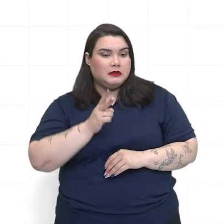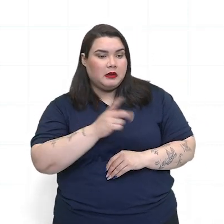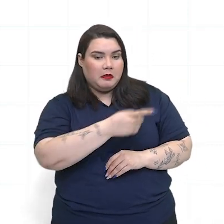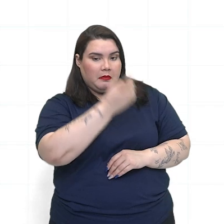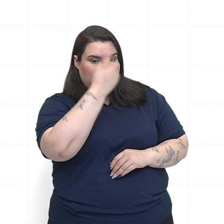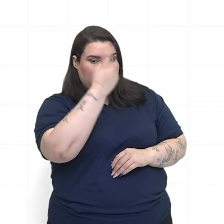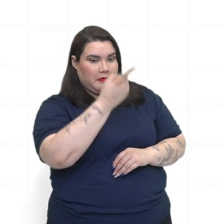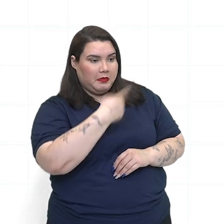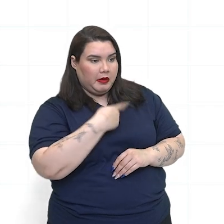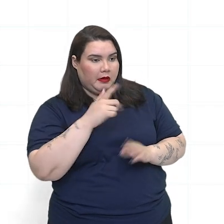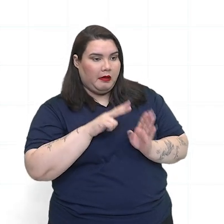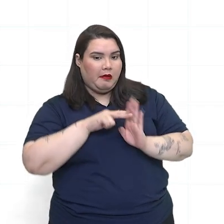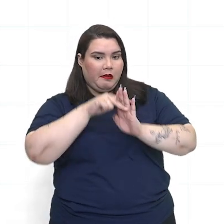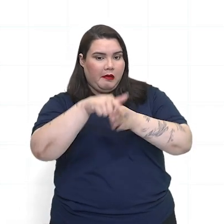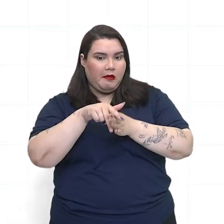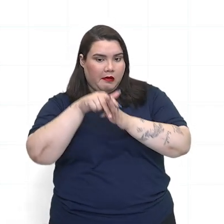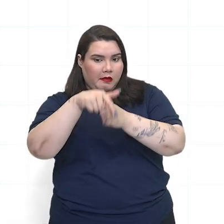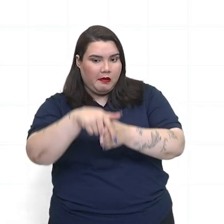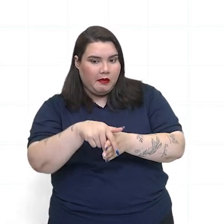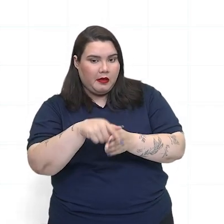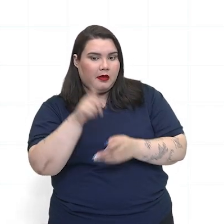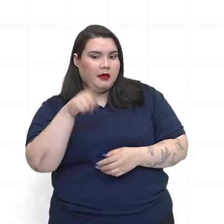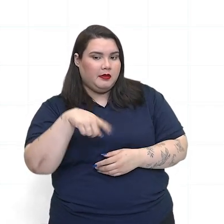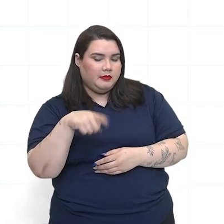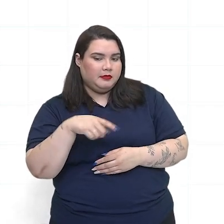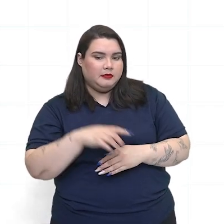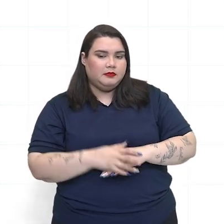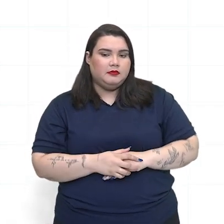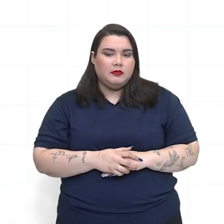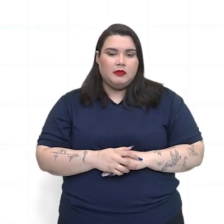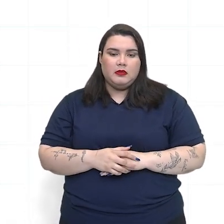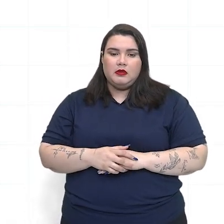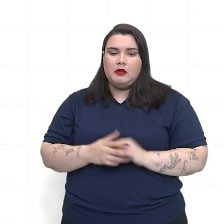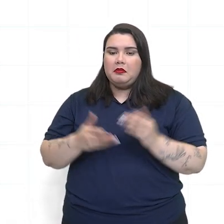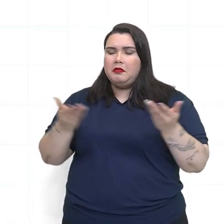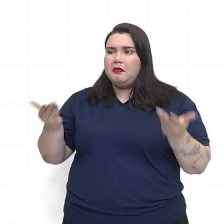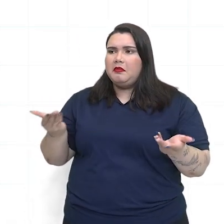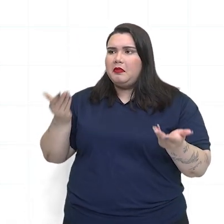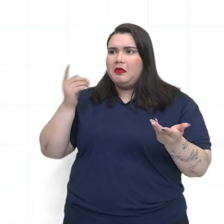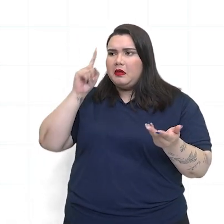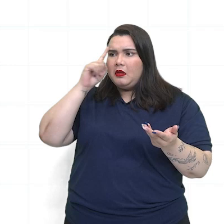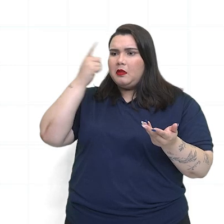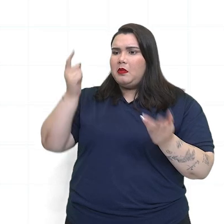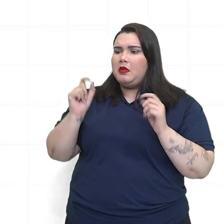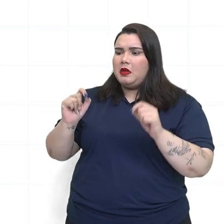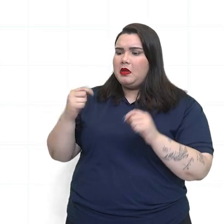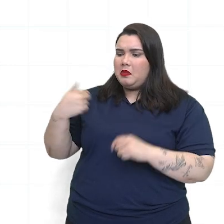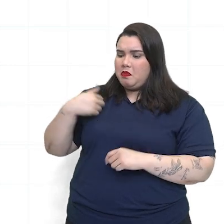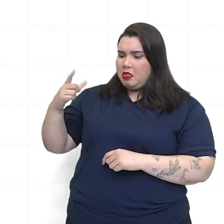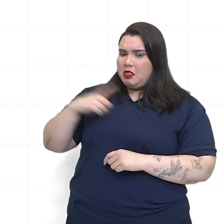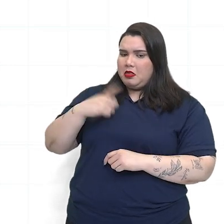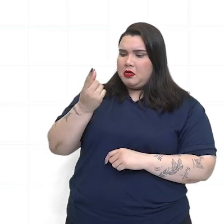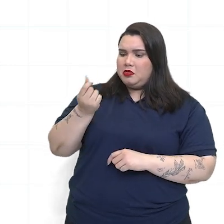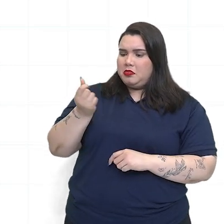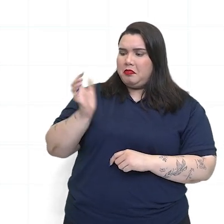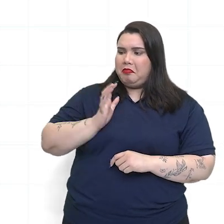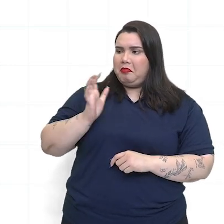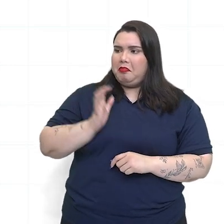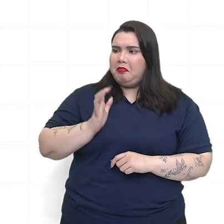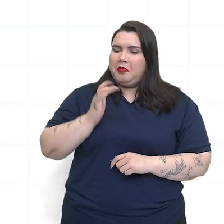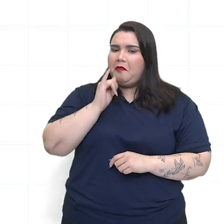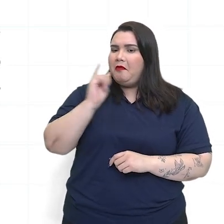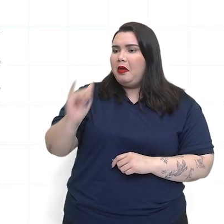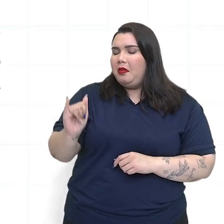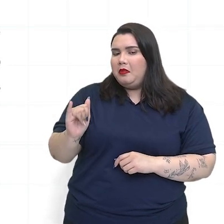vez que ele me manda assim na frente, a cavalo, é para isso. Euricão, e que ideia foi essa de que eu tenho dinheiro?